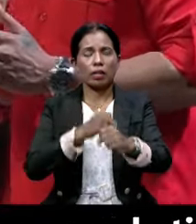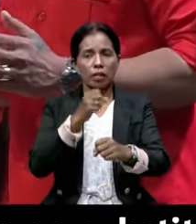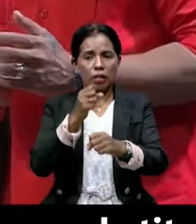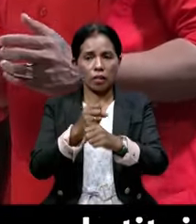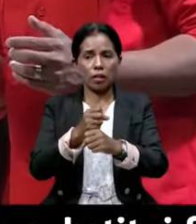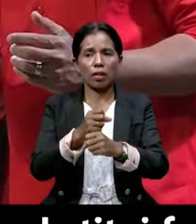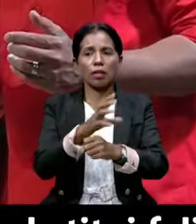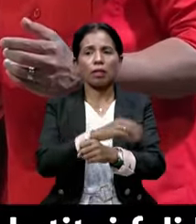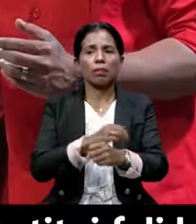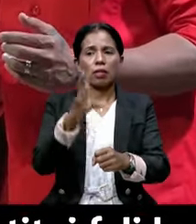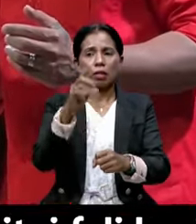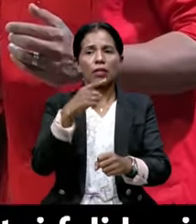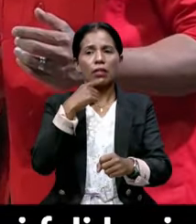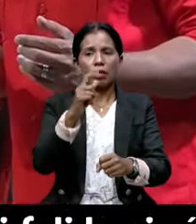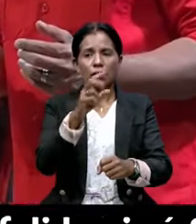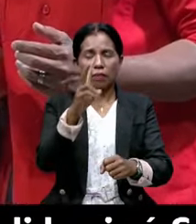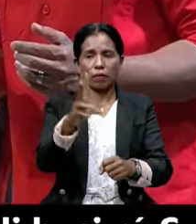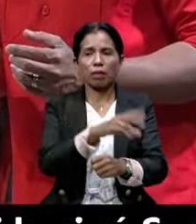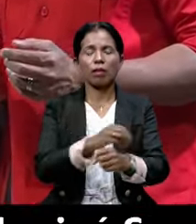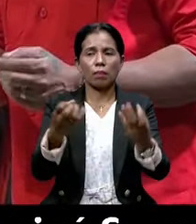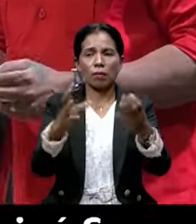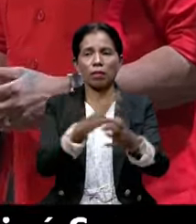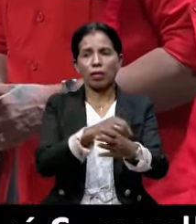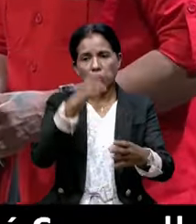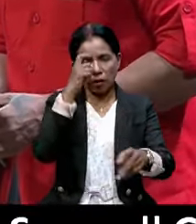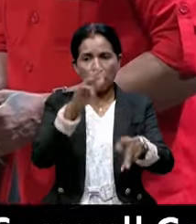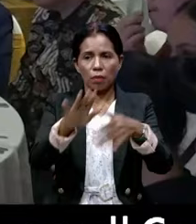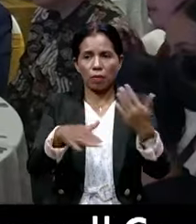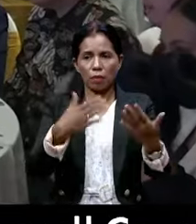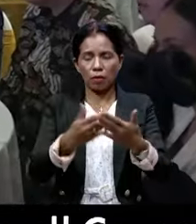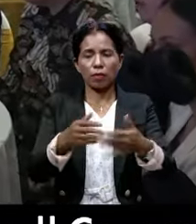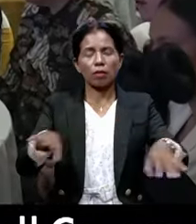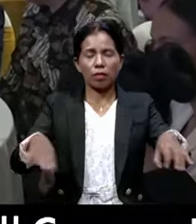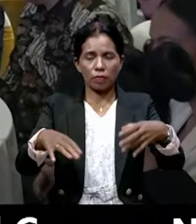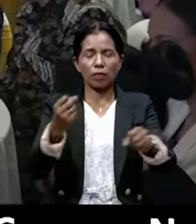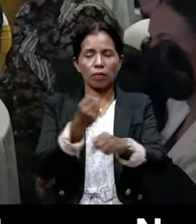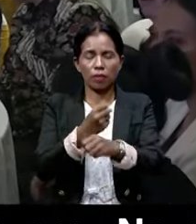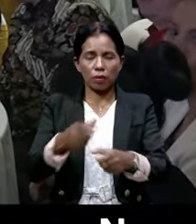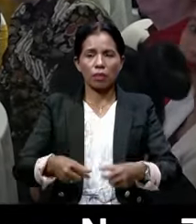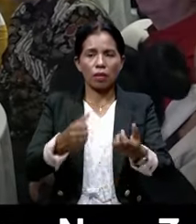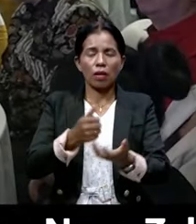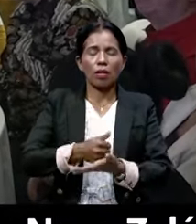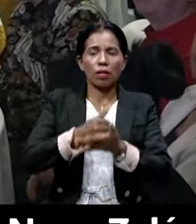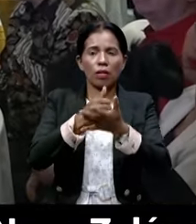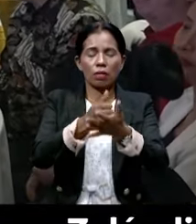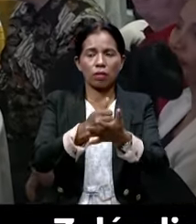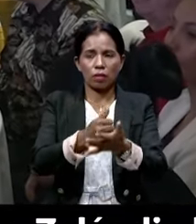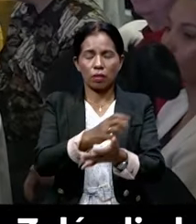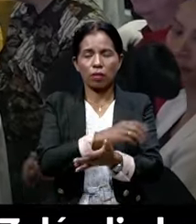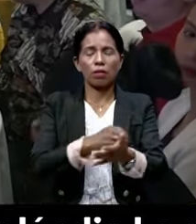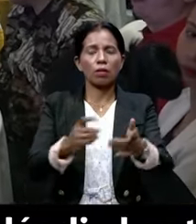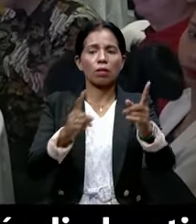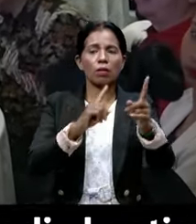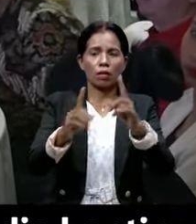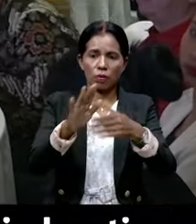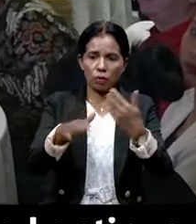hitu informa televisão ne ho telespectadores barak tambe entidades hotu nebe servisu makas no fo apoio li husi sugestaun no kritika sira